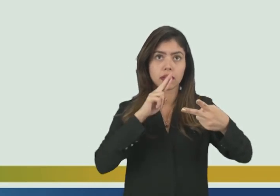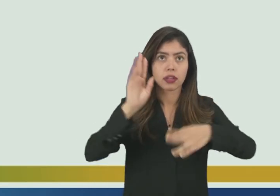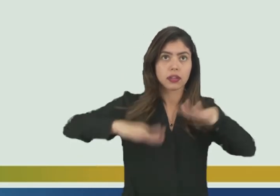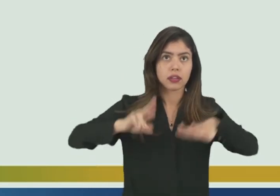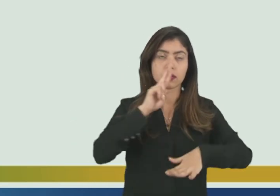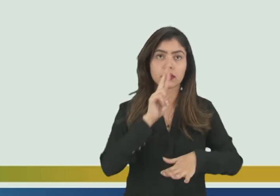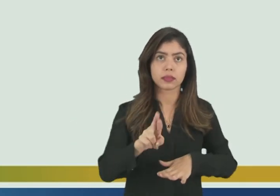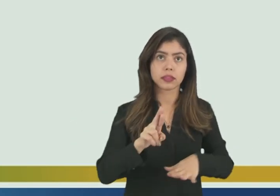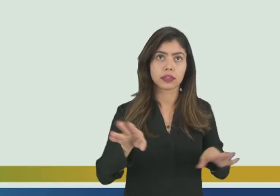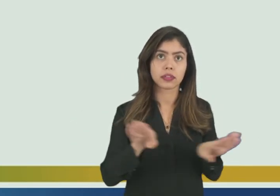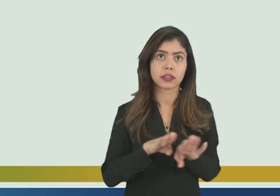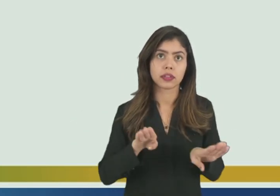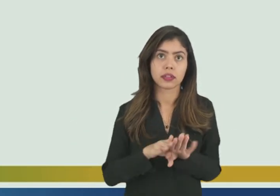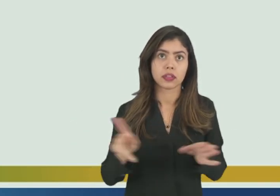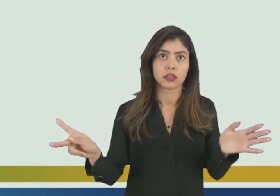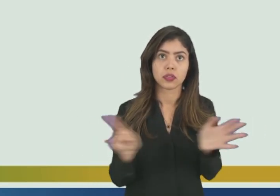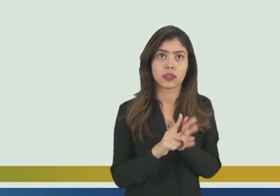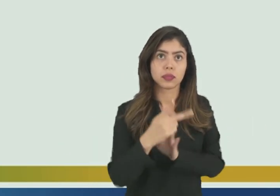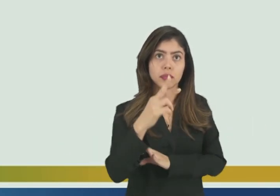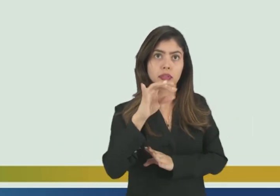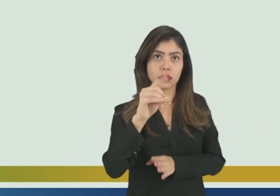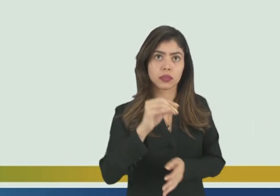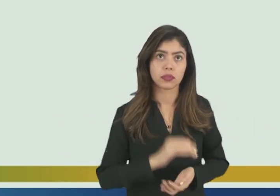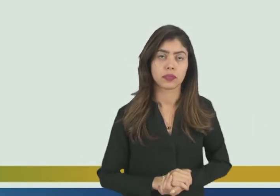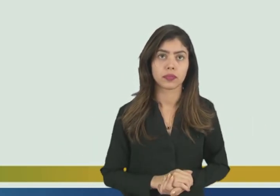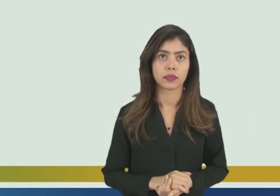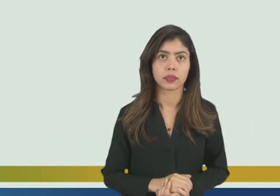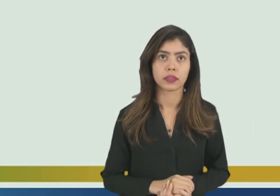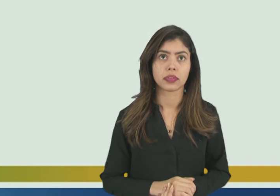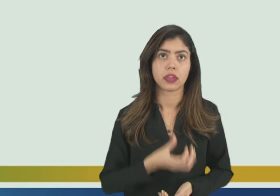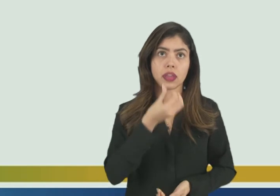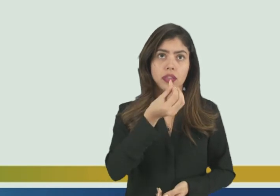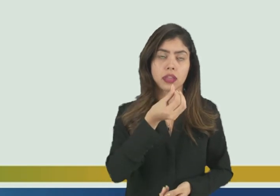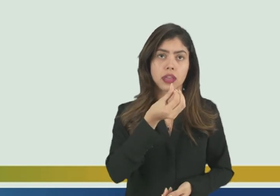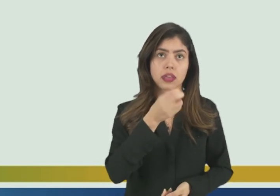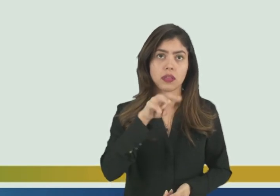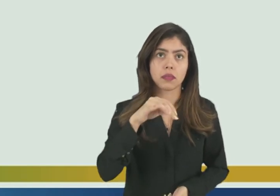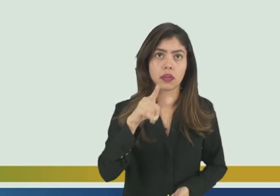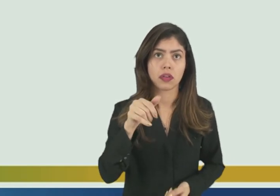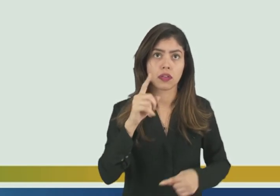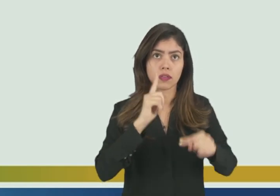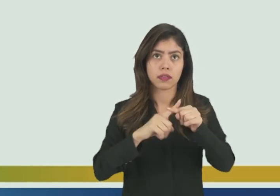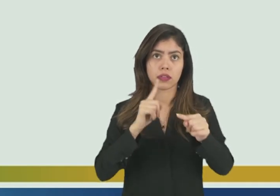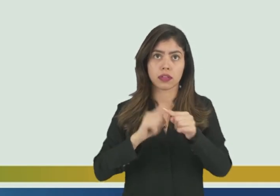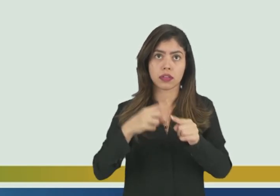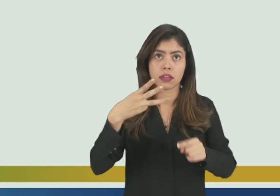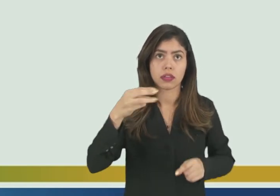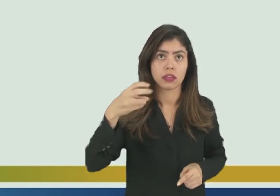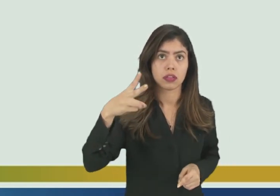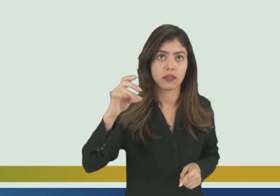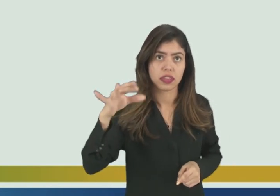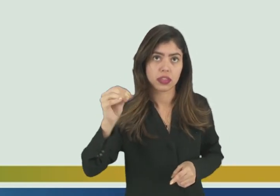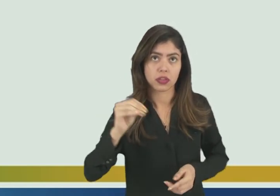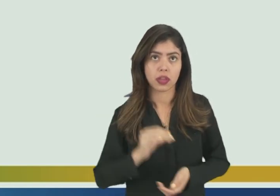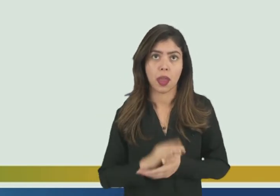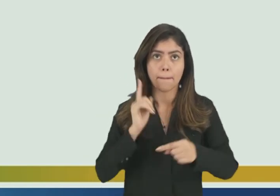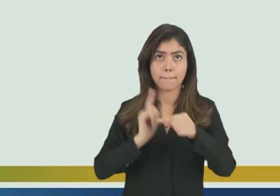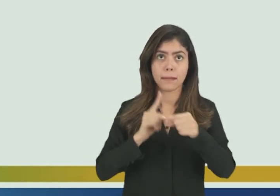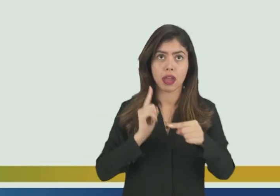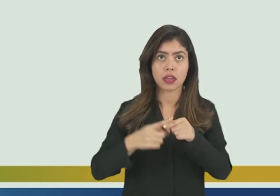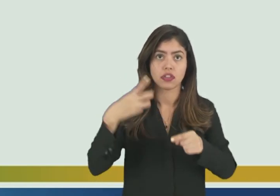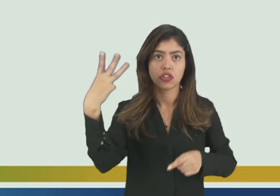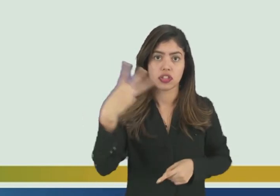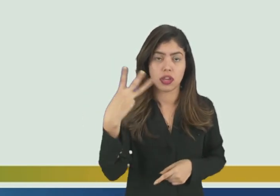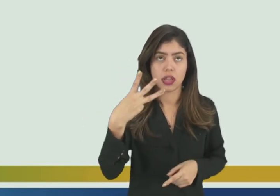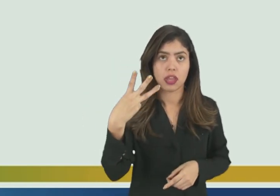variação de entalpia do produto. 6 mols de CO2, então 6 vezes menos 395, mais 3